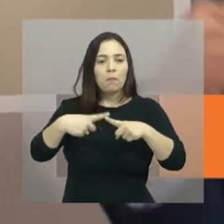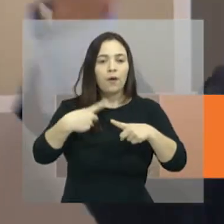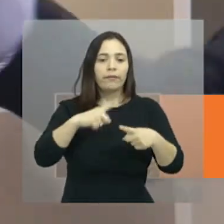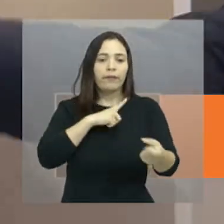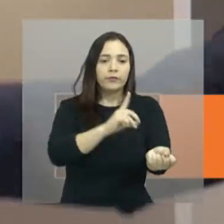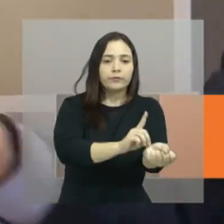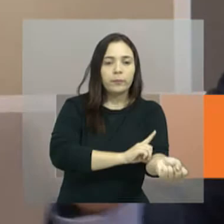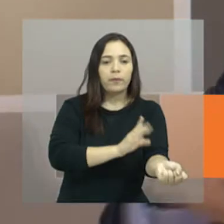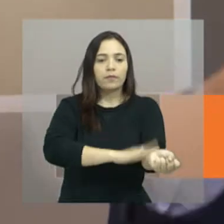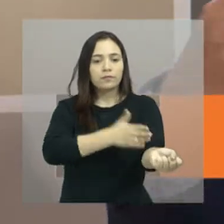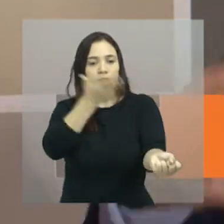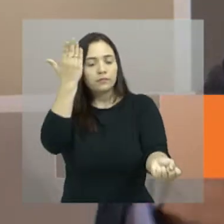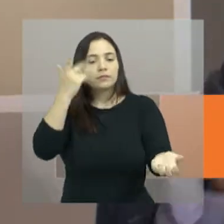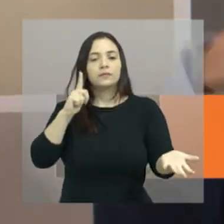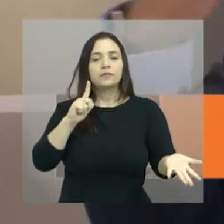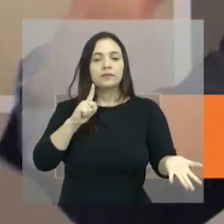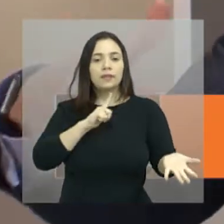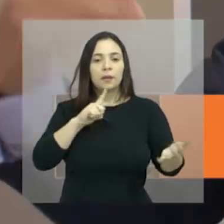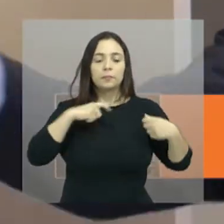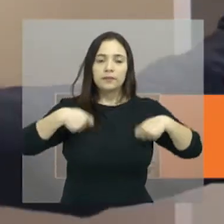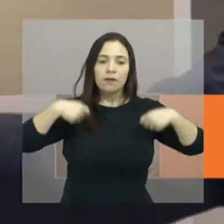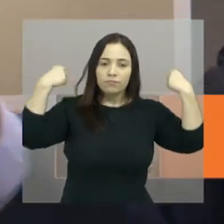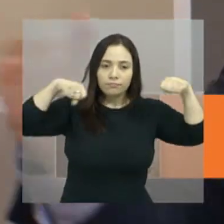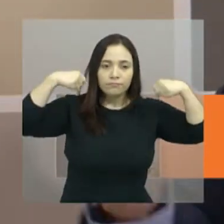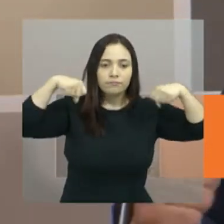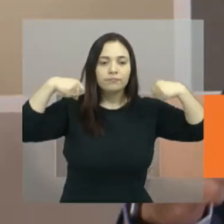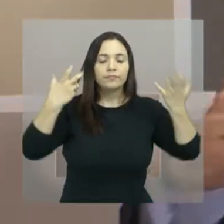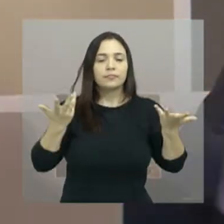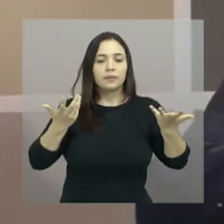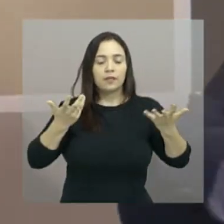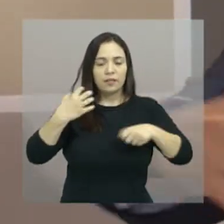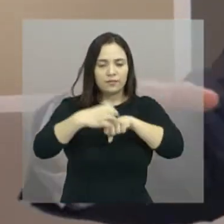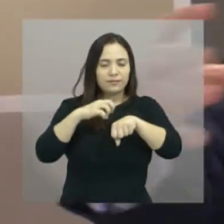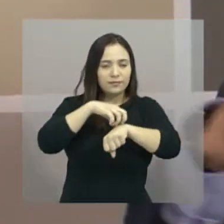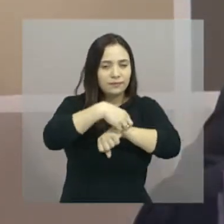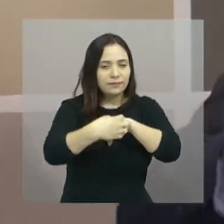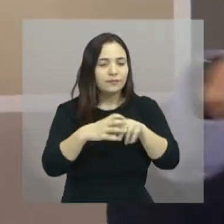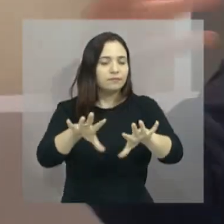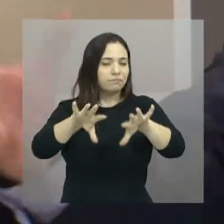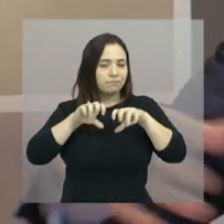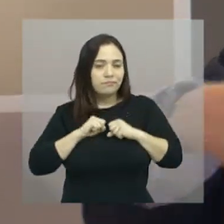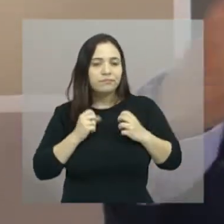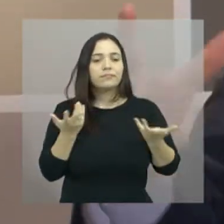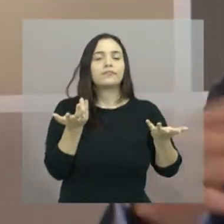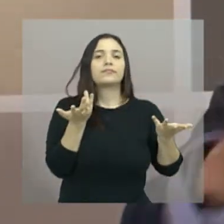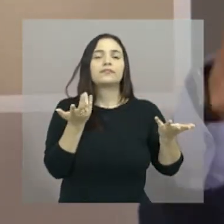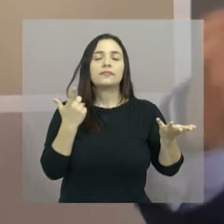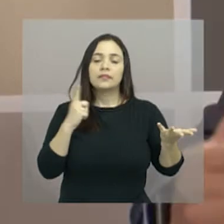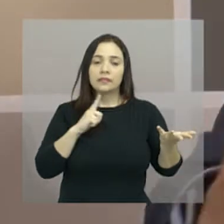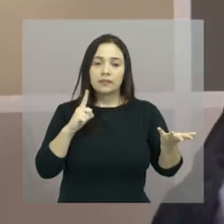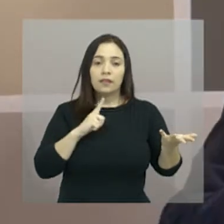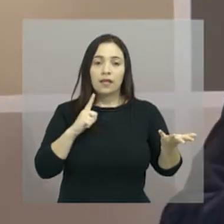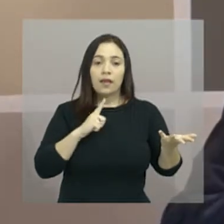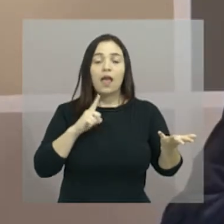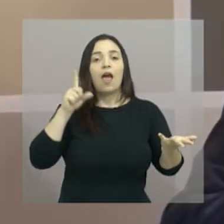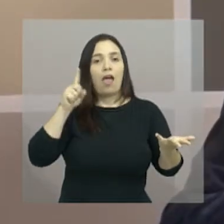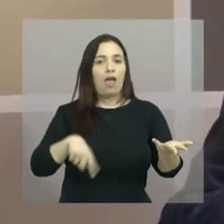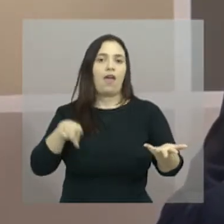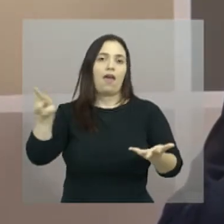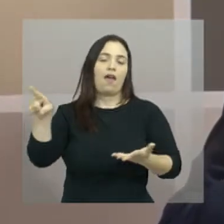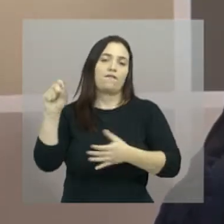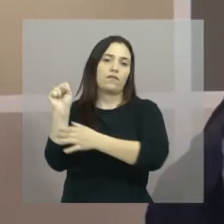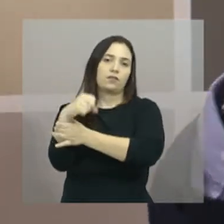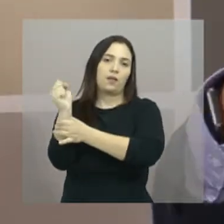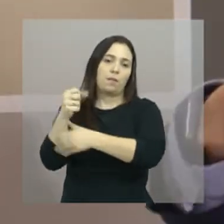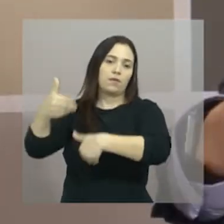diabético, para ficar se exercitando, para melhorar da chikungunya junto com tudo isso, para a academia da saúde, para tudo, o fisioterapeuta. Que